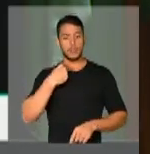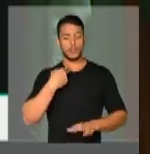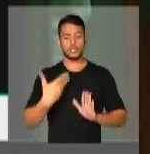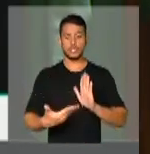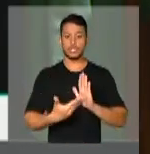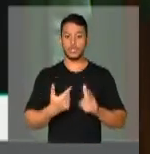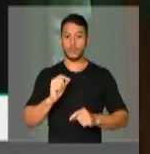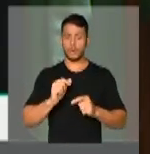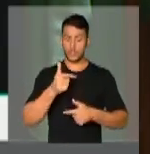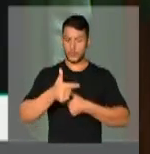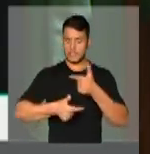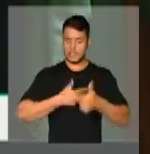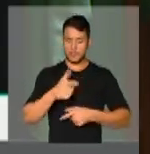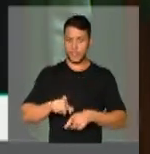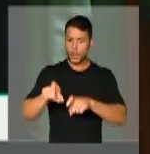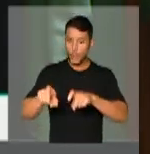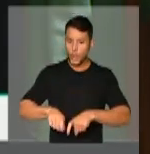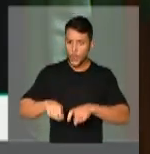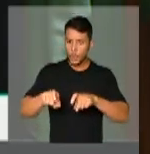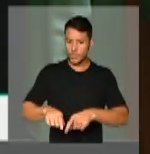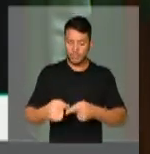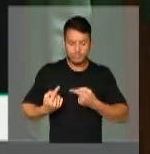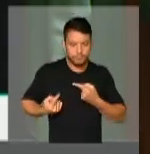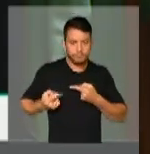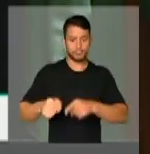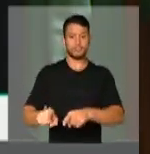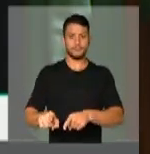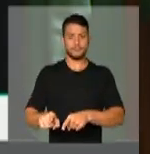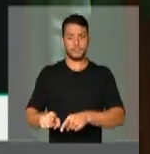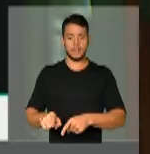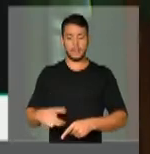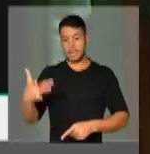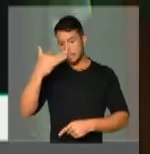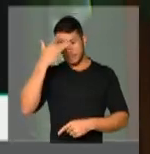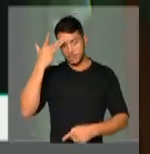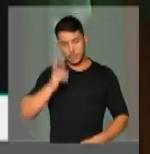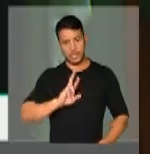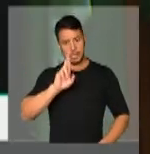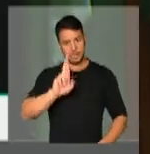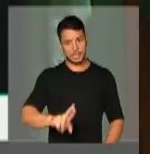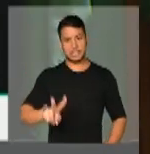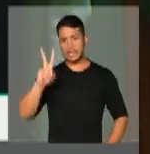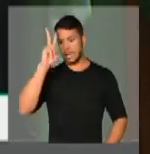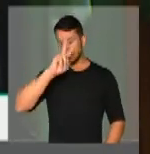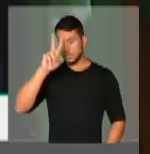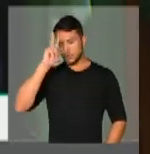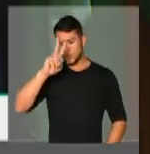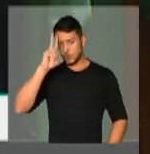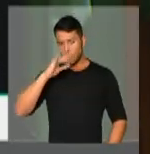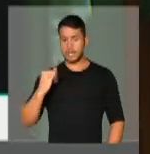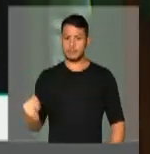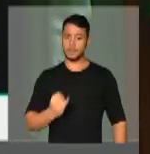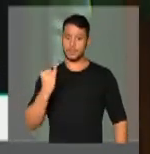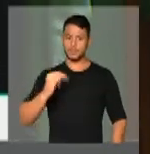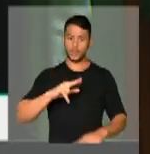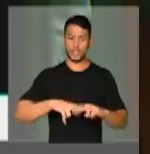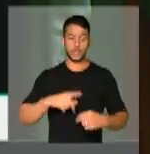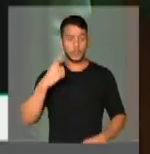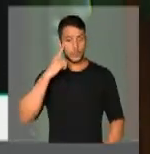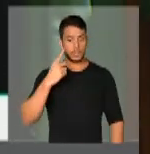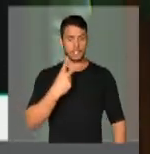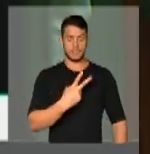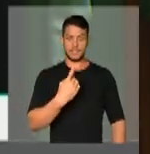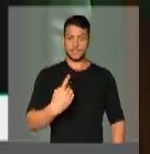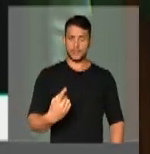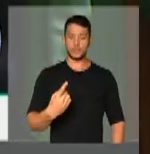Wilson, que o trabalhador rural seja atacado. Alguém que representa a história de Miguel Arraes, que no dia 21 de